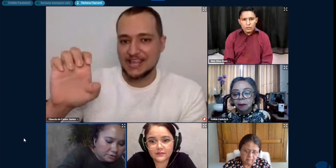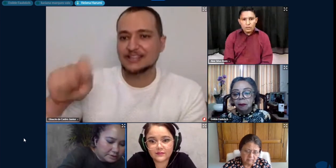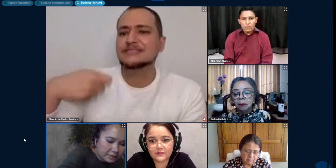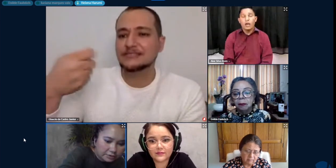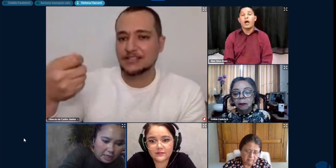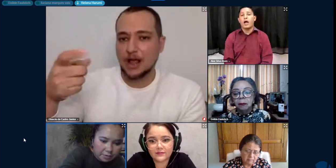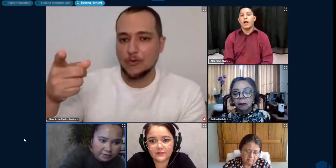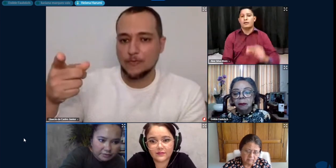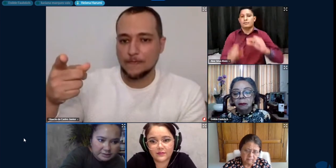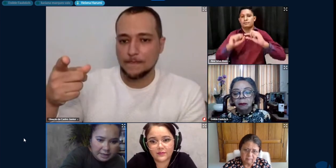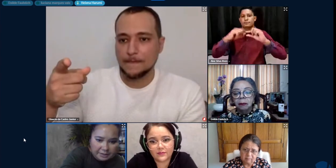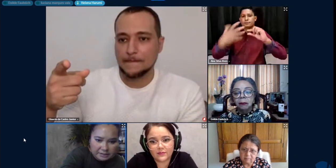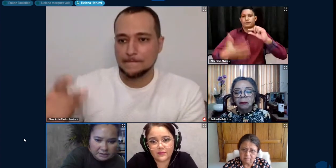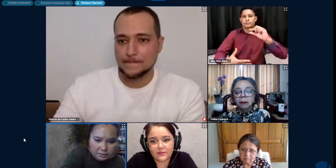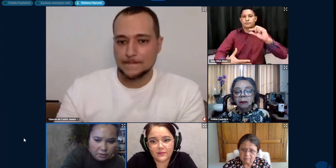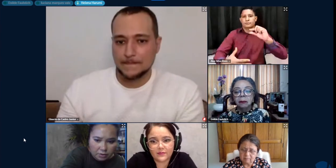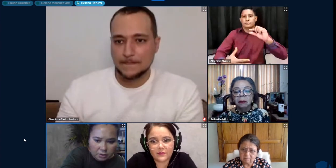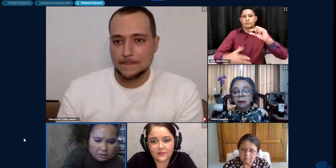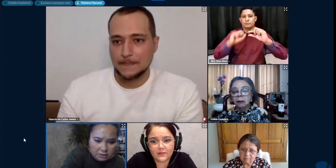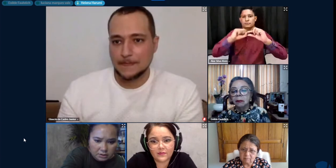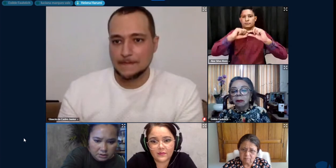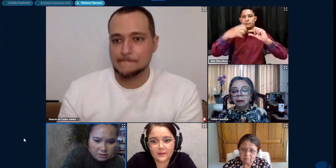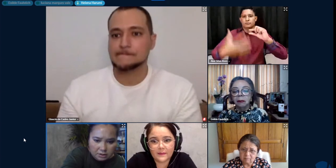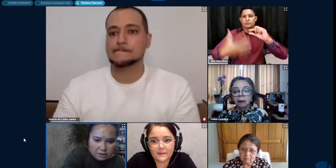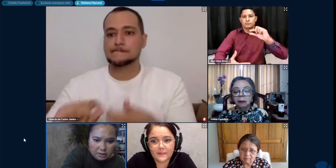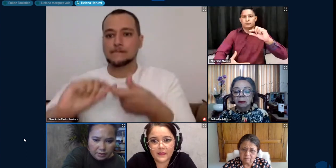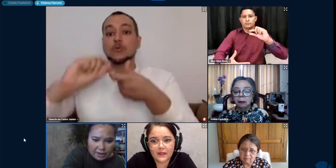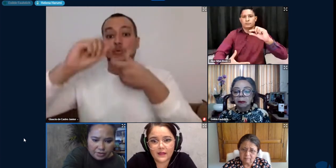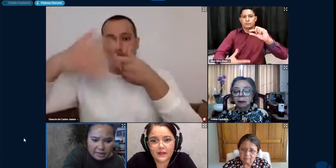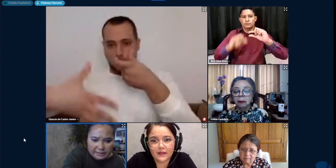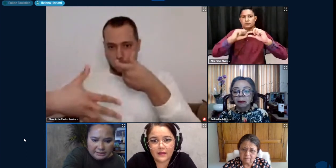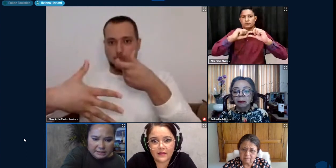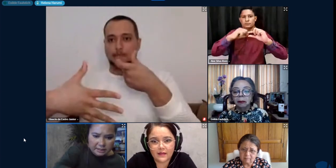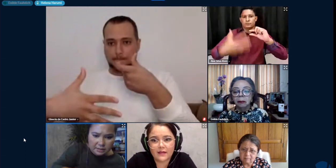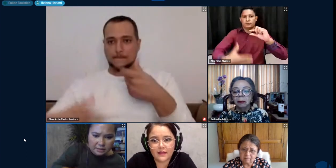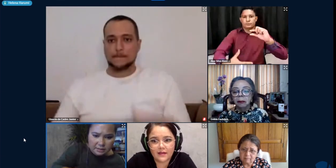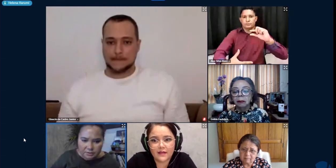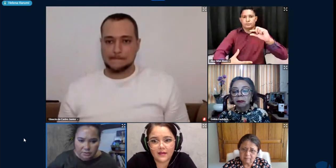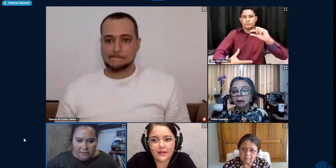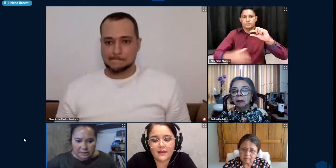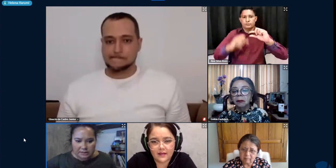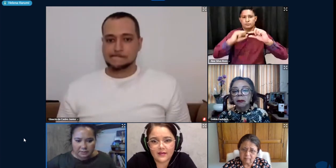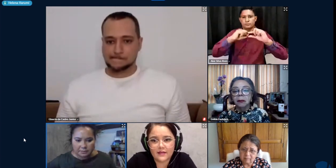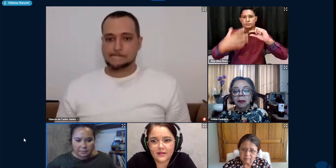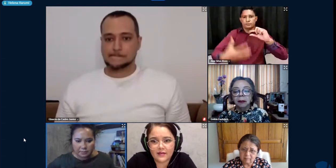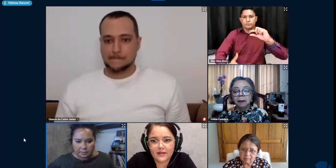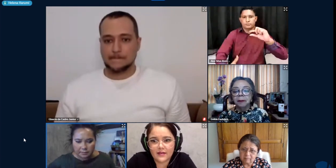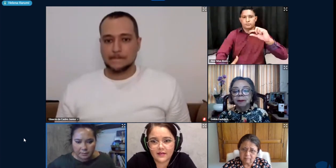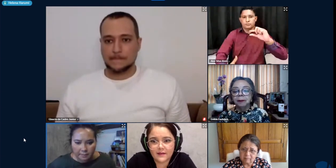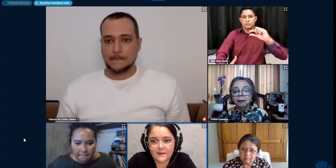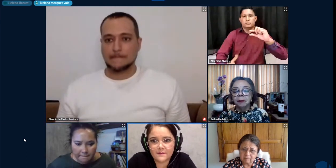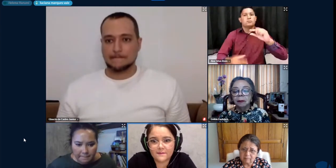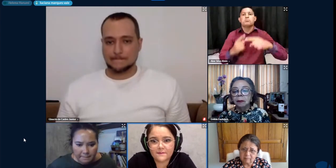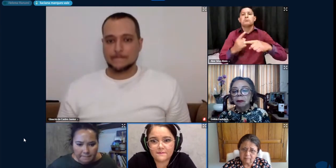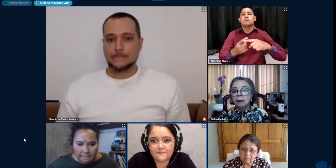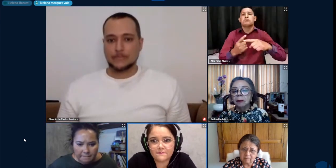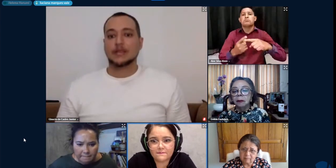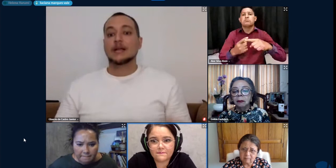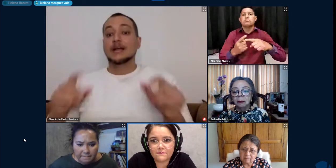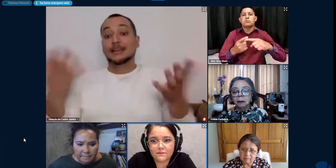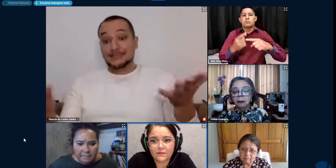Tem um outro sinal termo que você apresentou, eu acho que é assim, isso, esse.